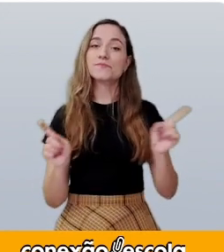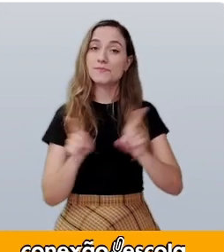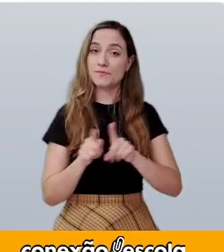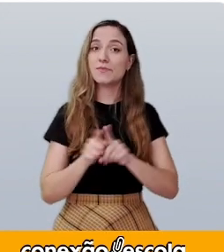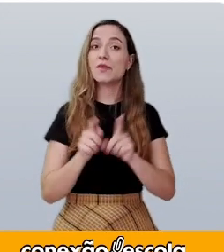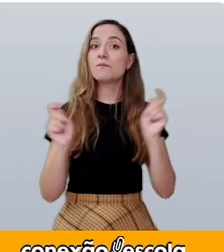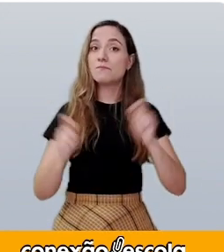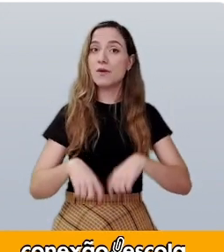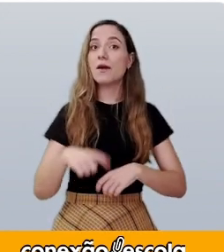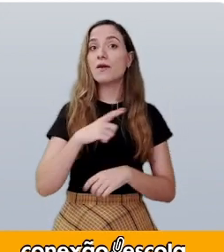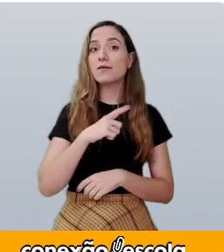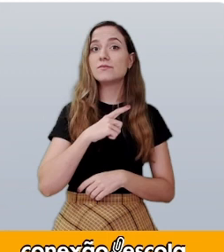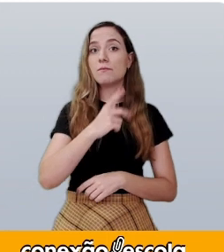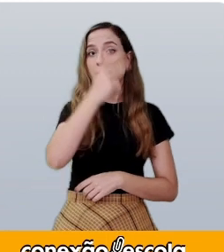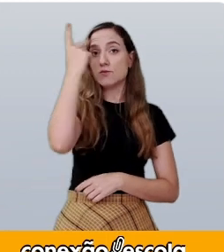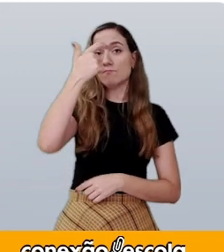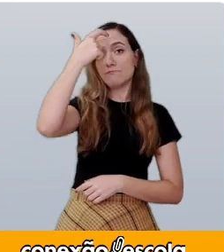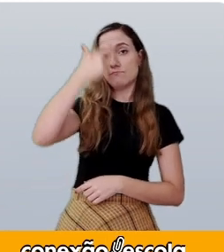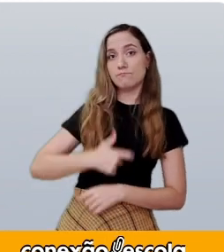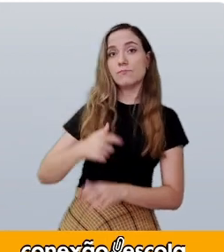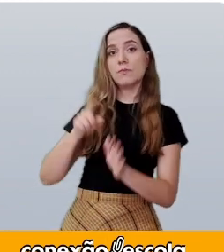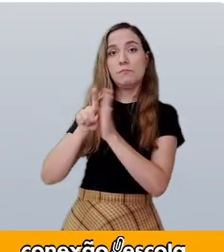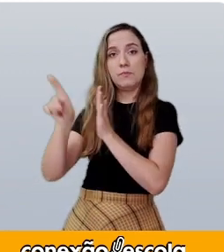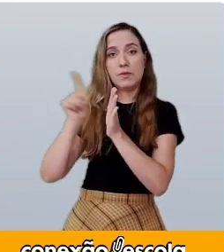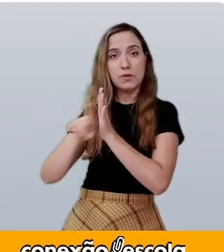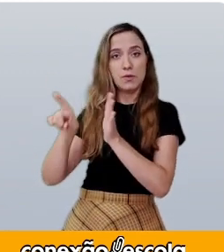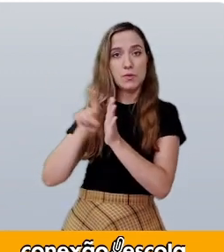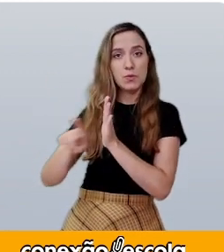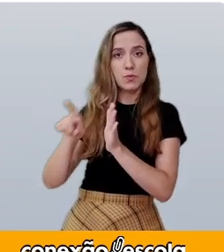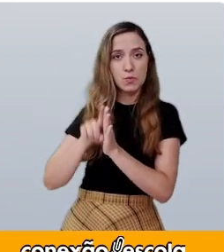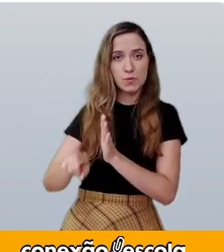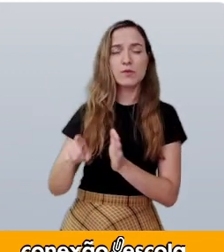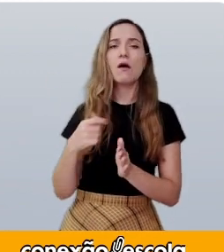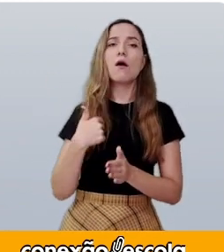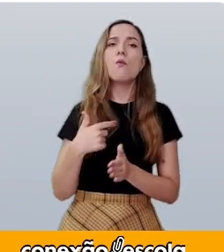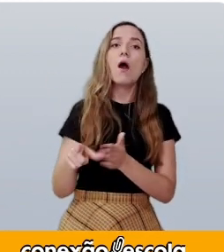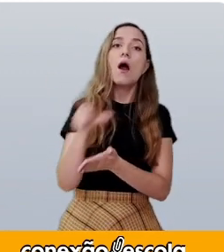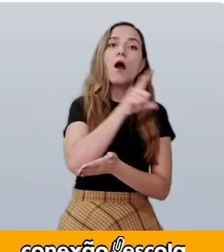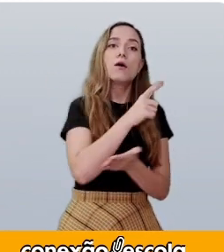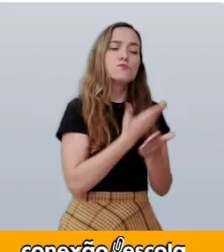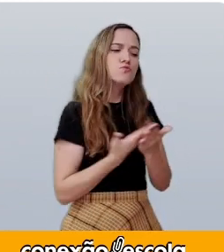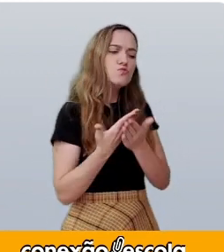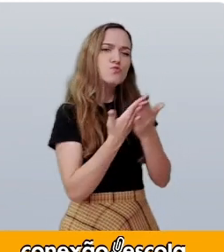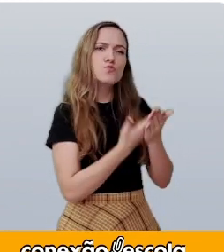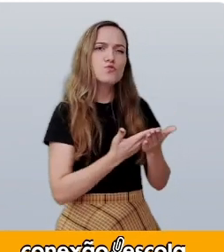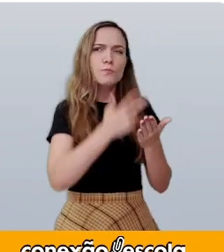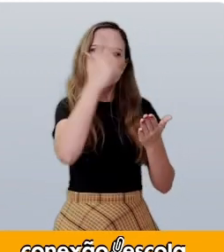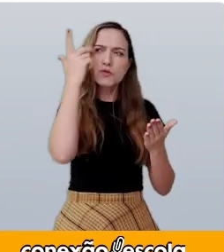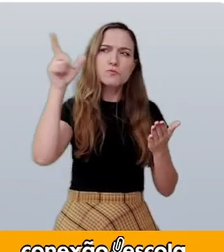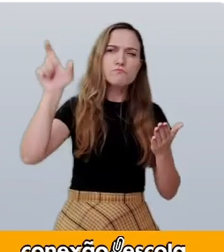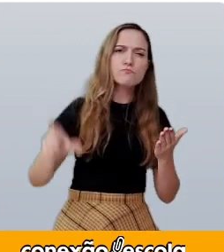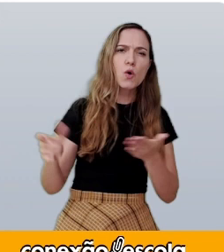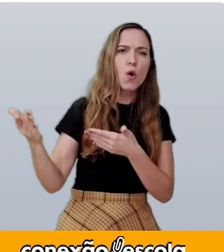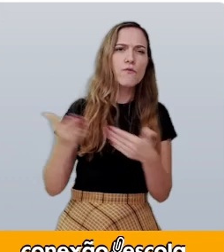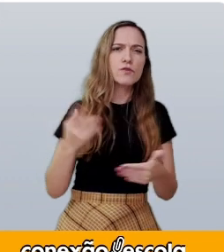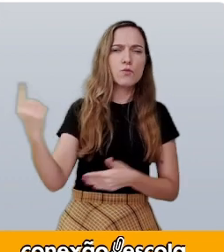Também temos o entrevistador, que é a pessoa que estuda sobre a vida do entrevistado,